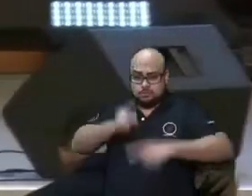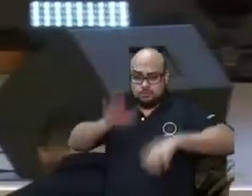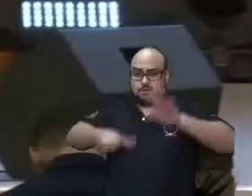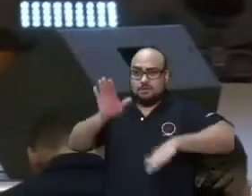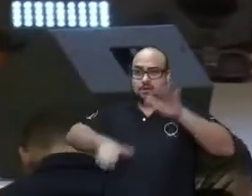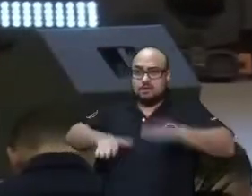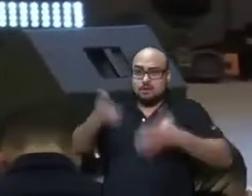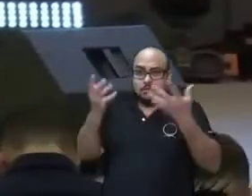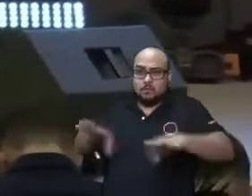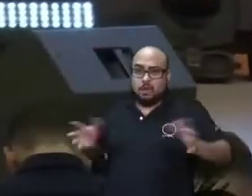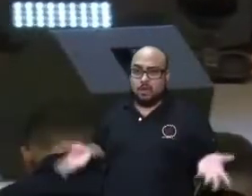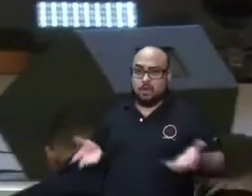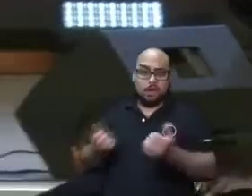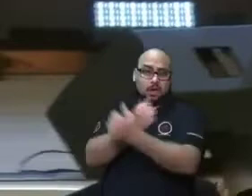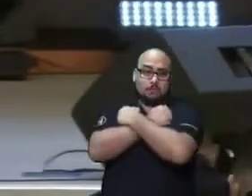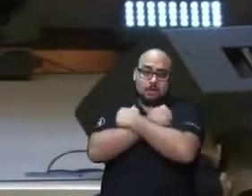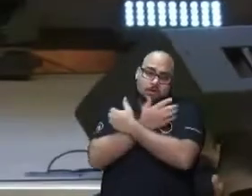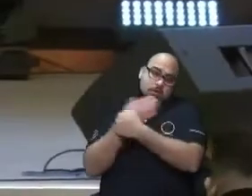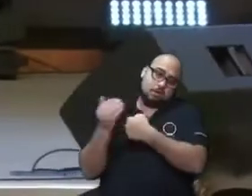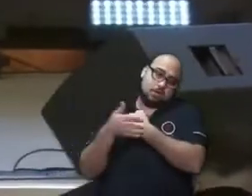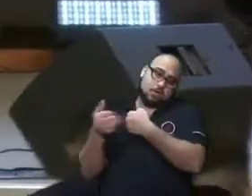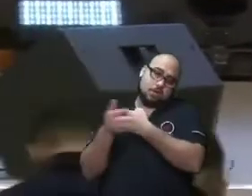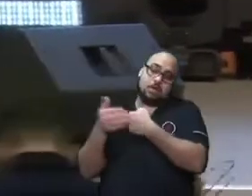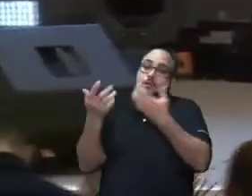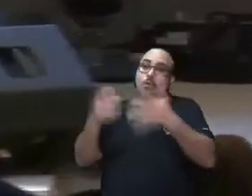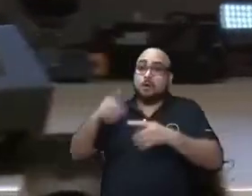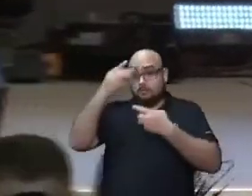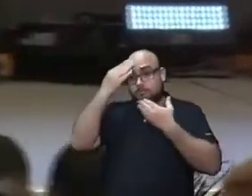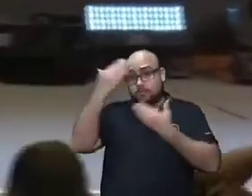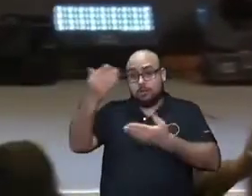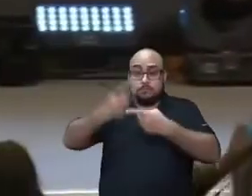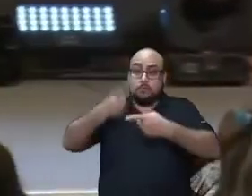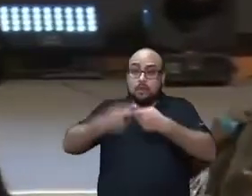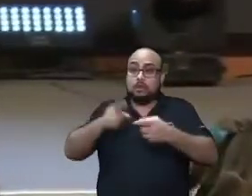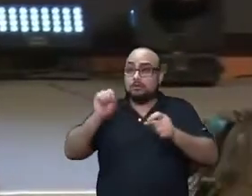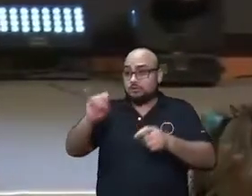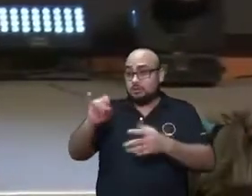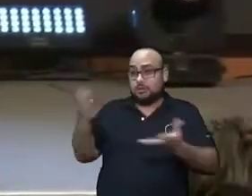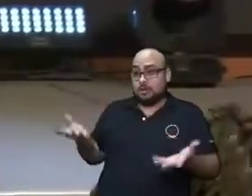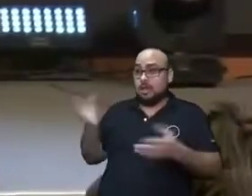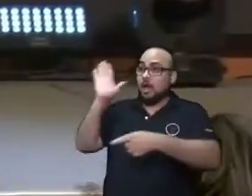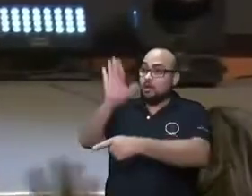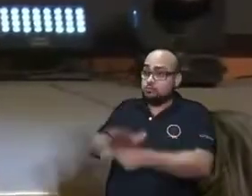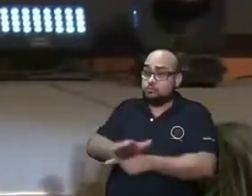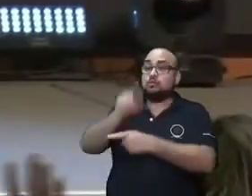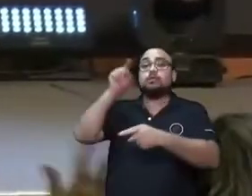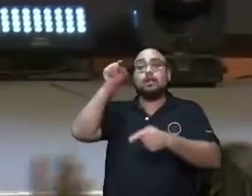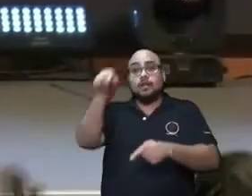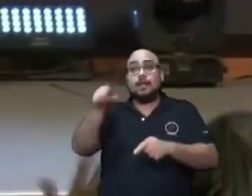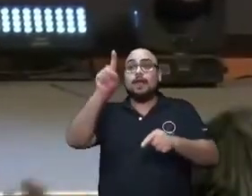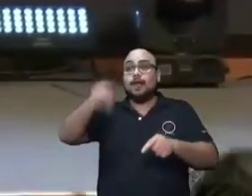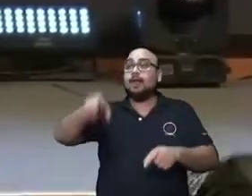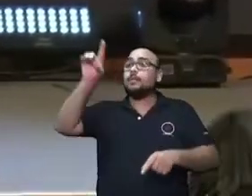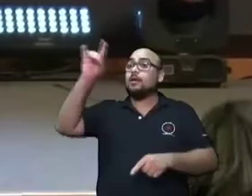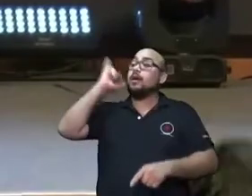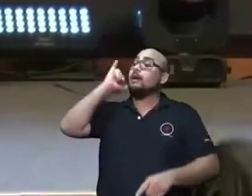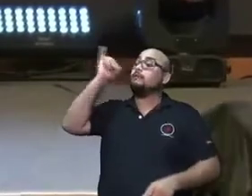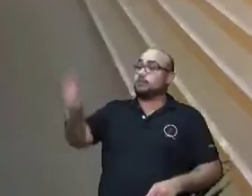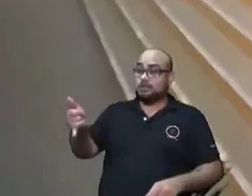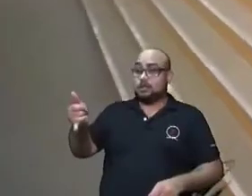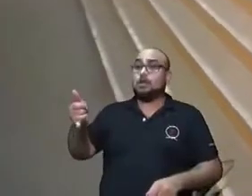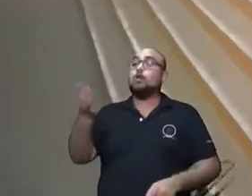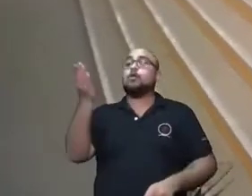quem não quis criar você. Era Deus na outra ponta dizendo: vem, José!